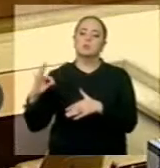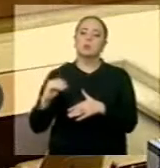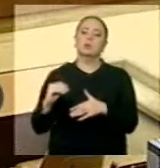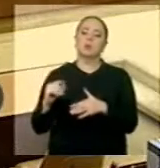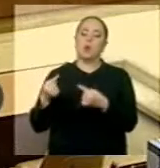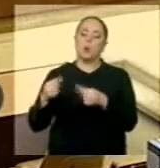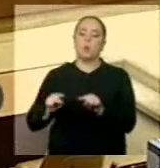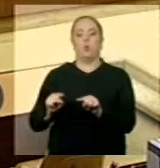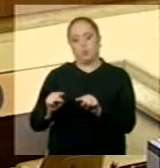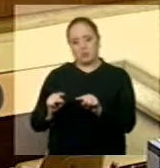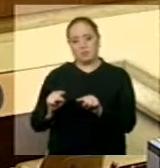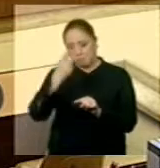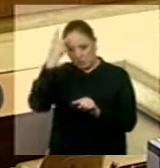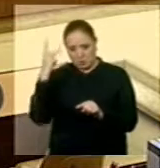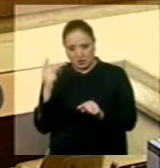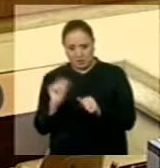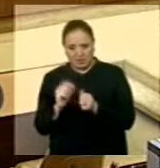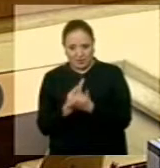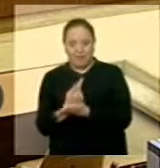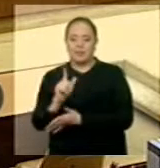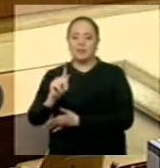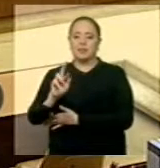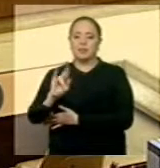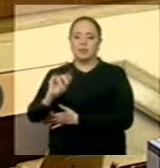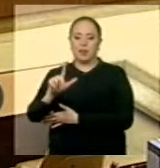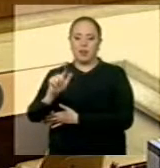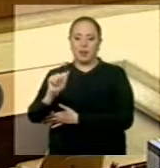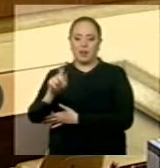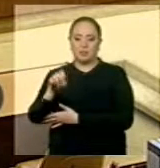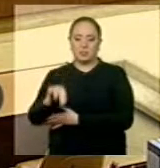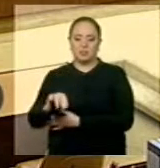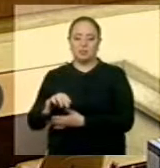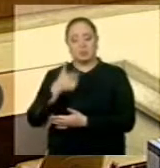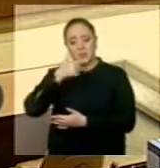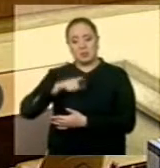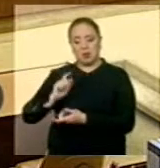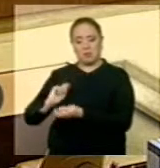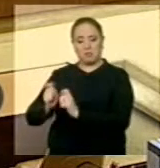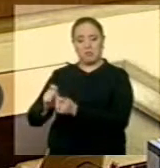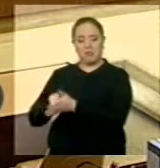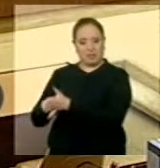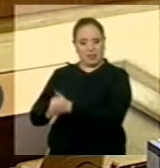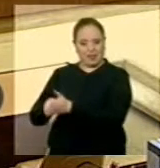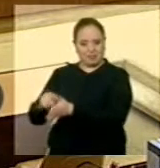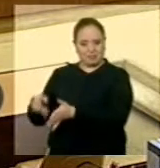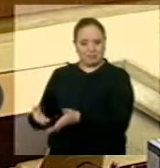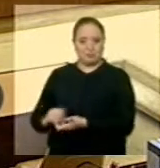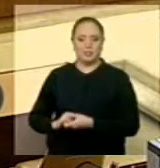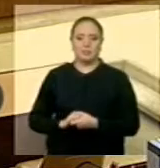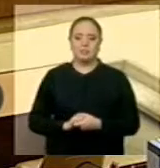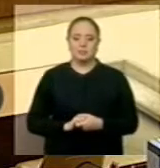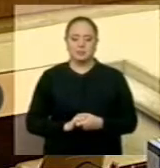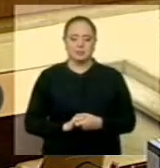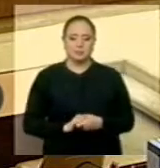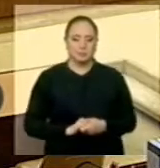contra aqueles sim que estão incorretos, para essa fiscalização dos incorretos. Porque como a legislação vem sendo feita hoje... Você